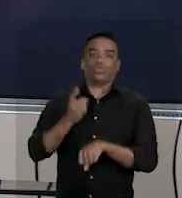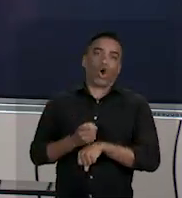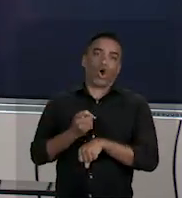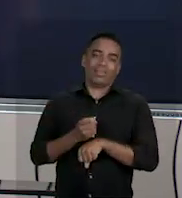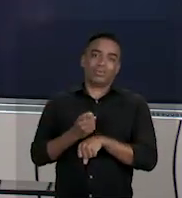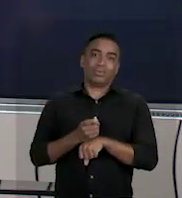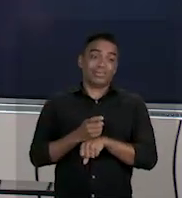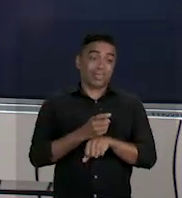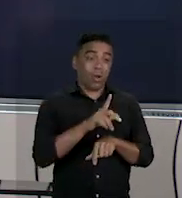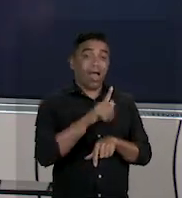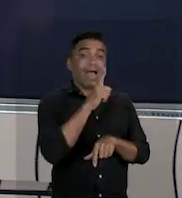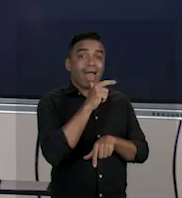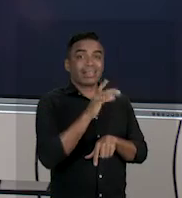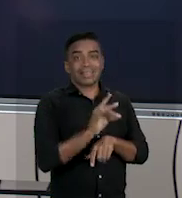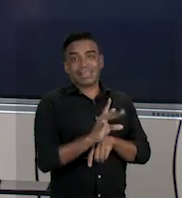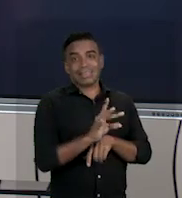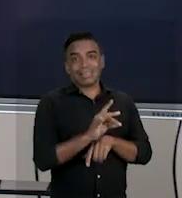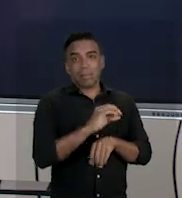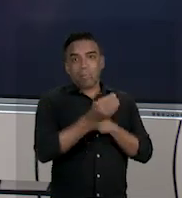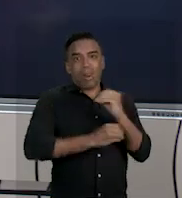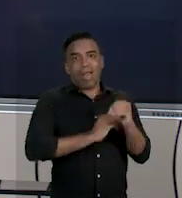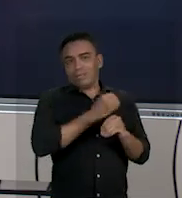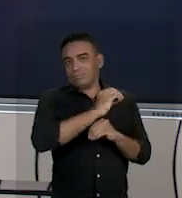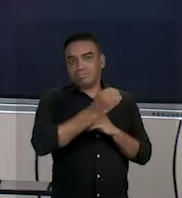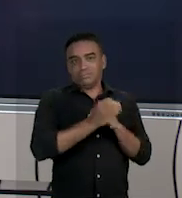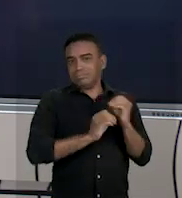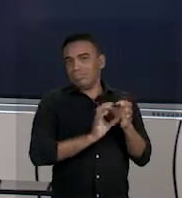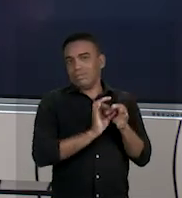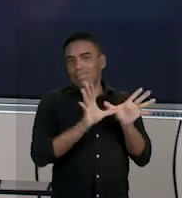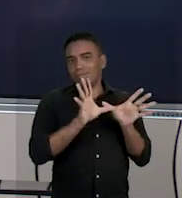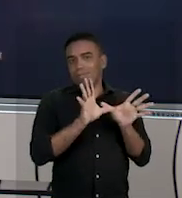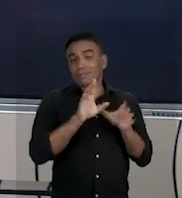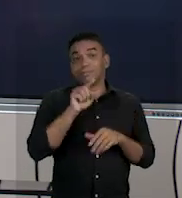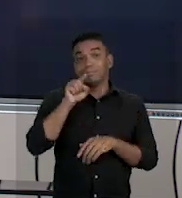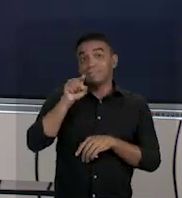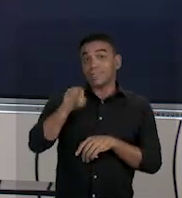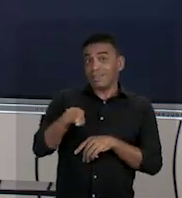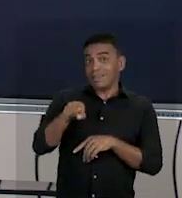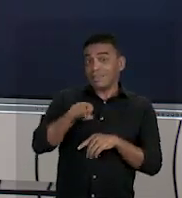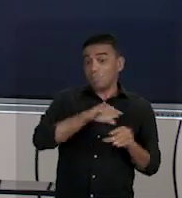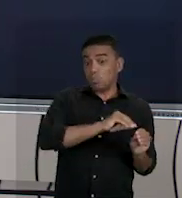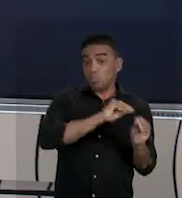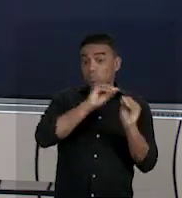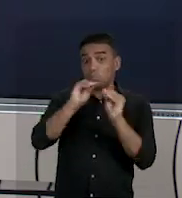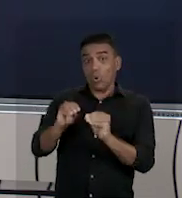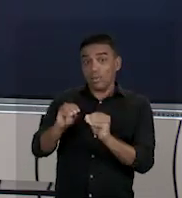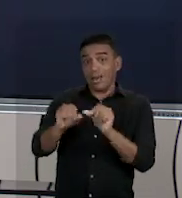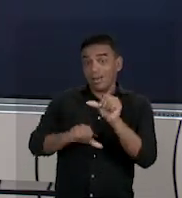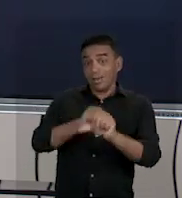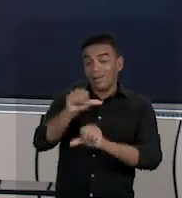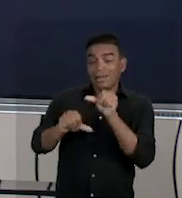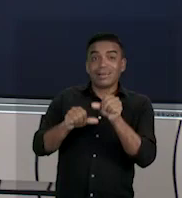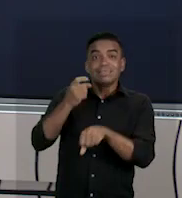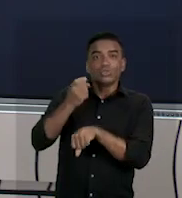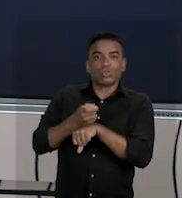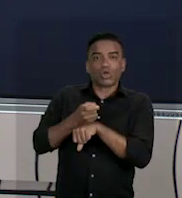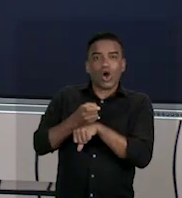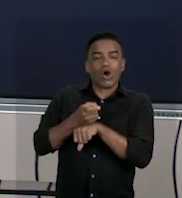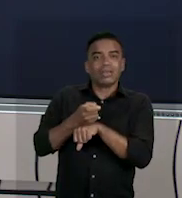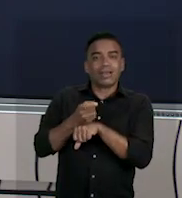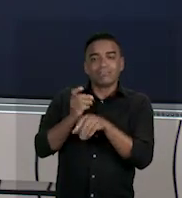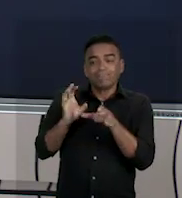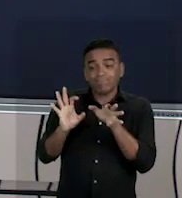mais desorganizado, vocês lembram? As moléculas estão mais livres. Quando eles vão passando para o estado sólido, elas vão ficando